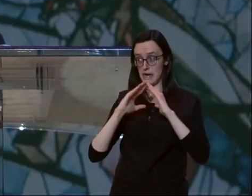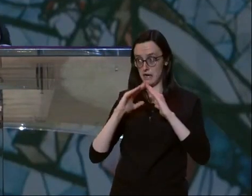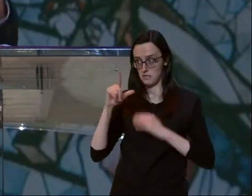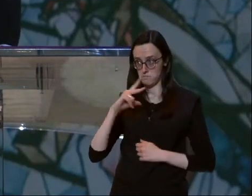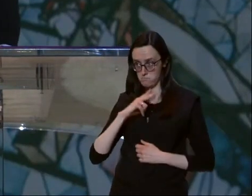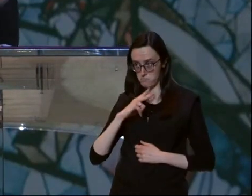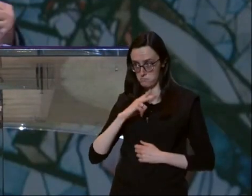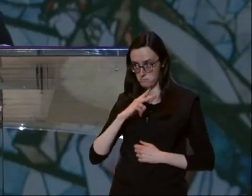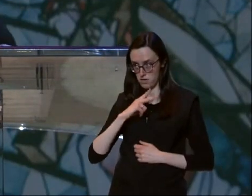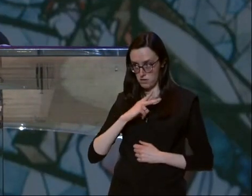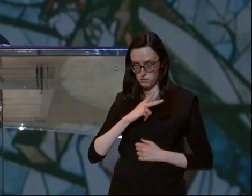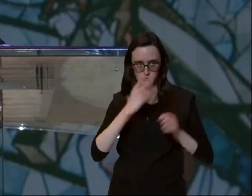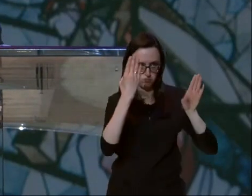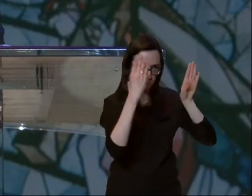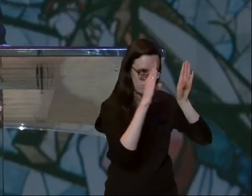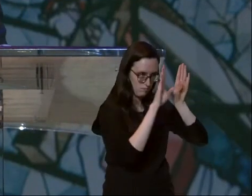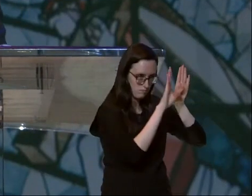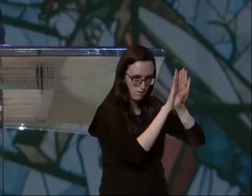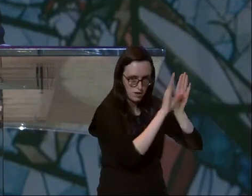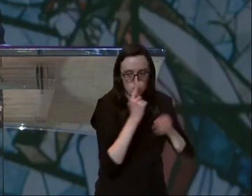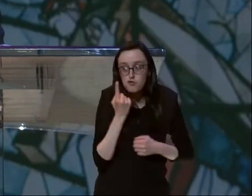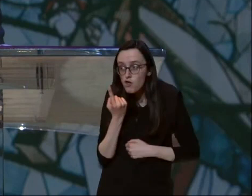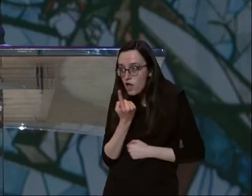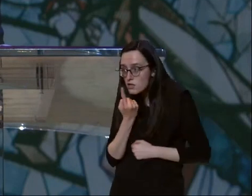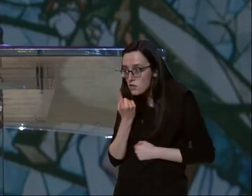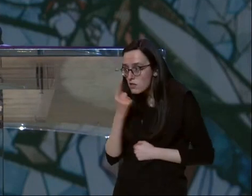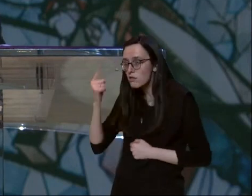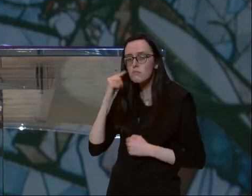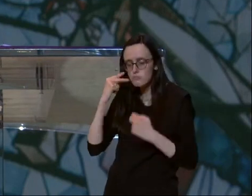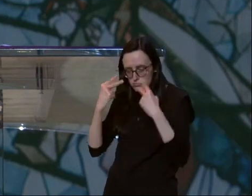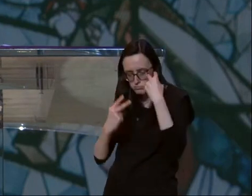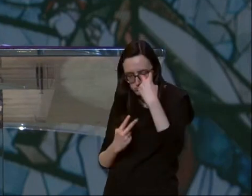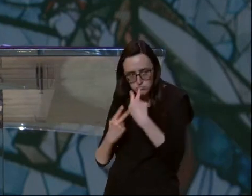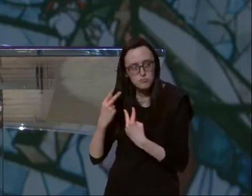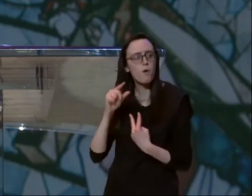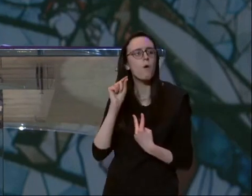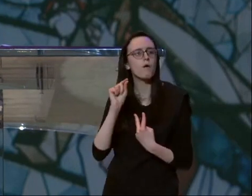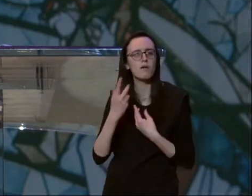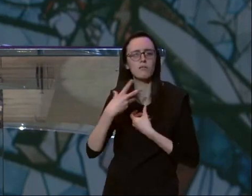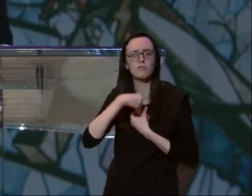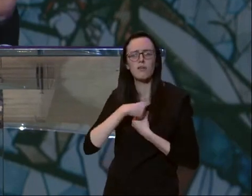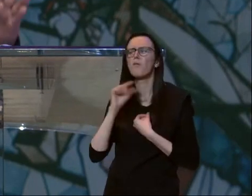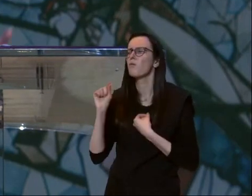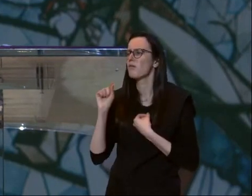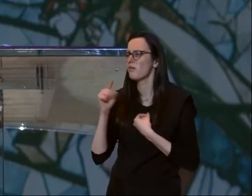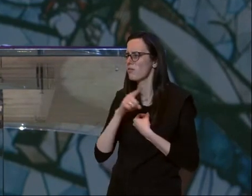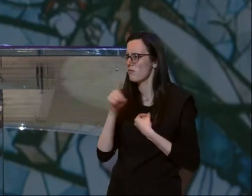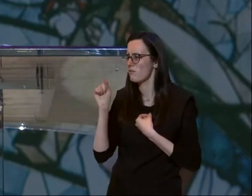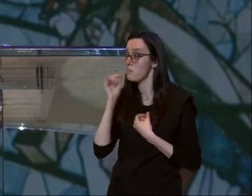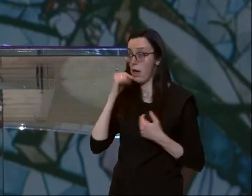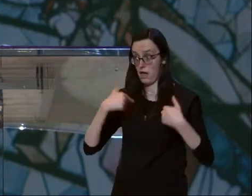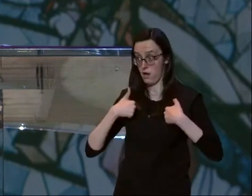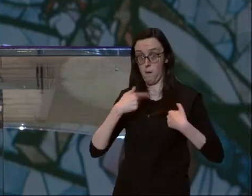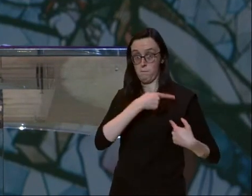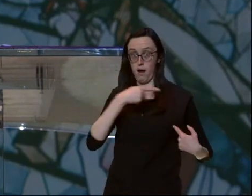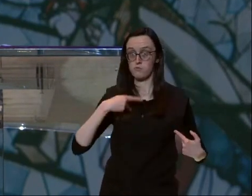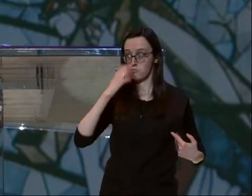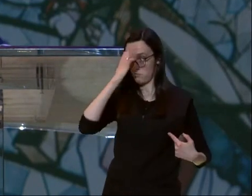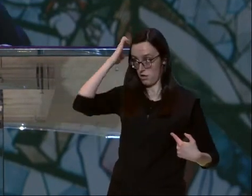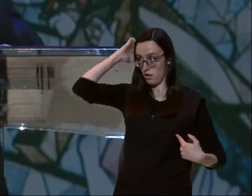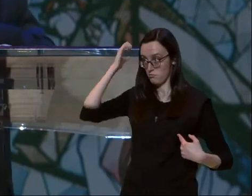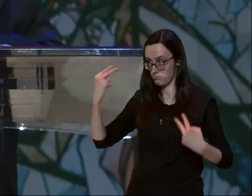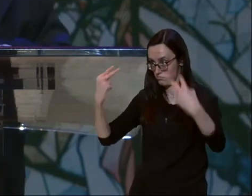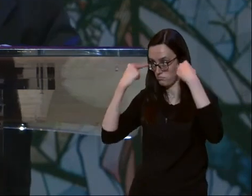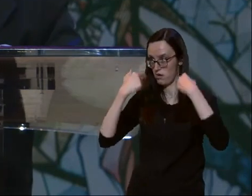fico despido de tudo aquilo, de toda aquela roupagem que aqui eu uso. Aqui é o pastor Edson,